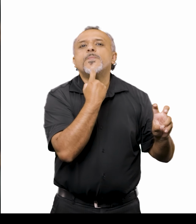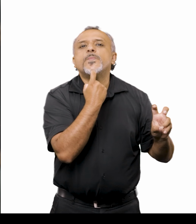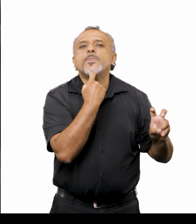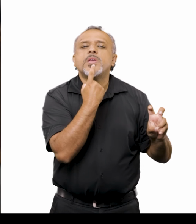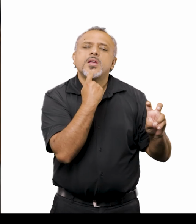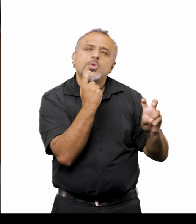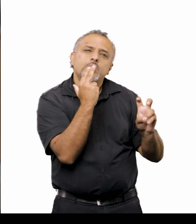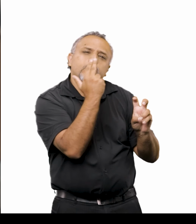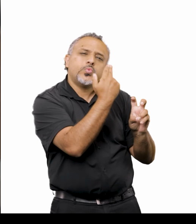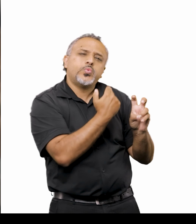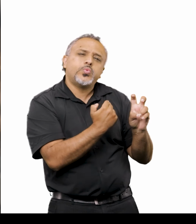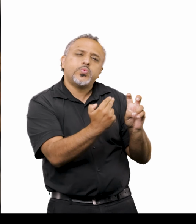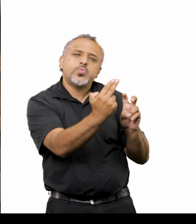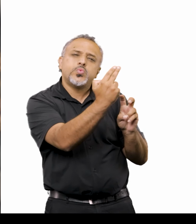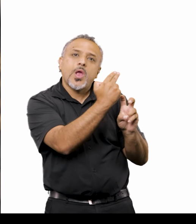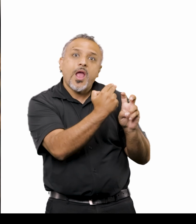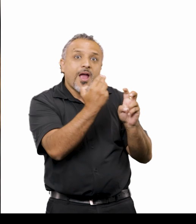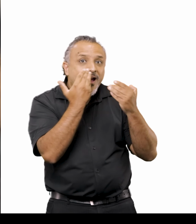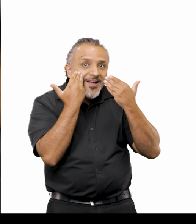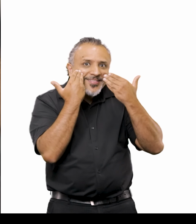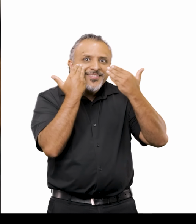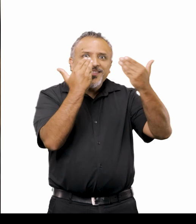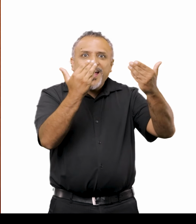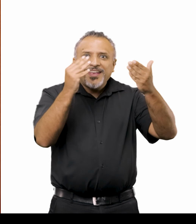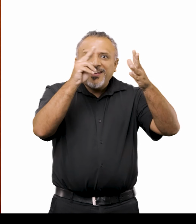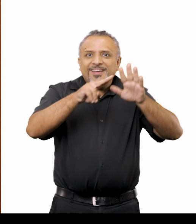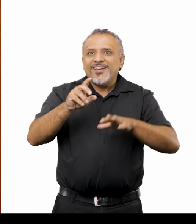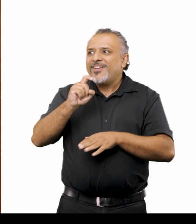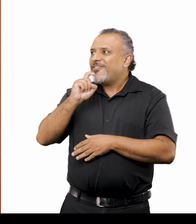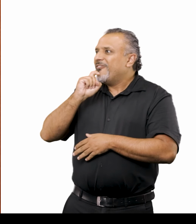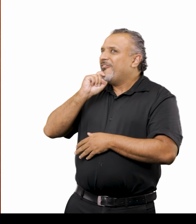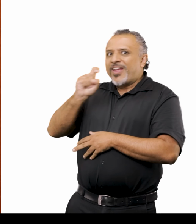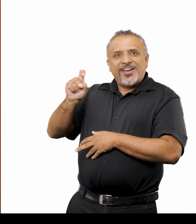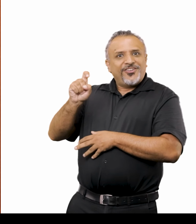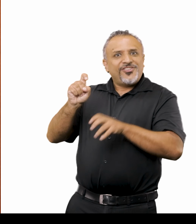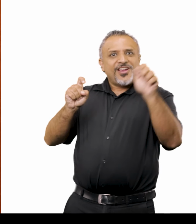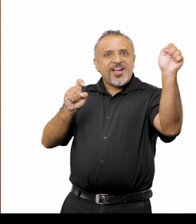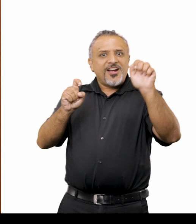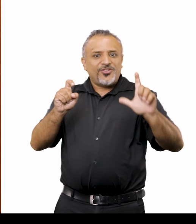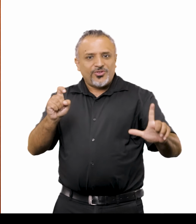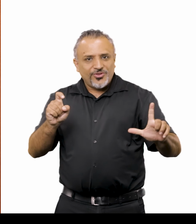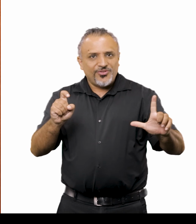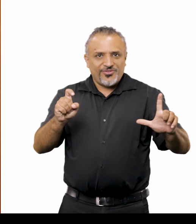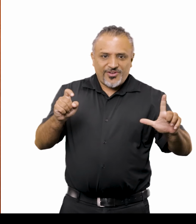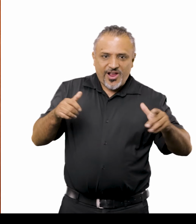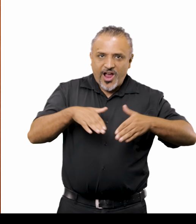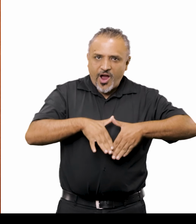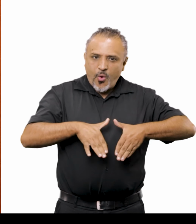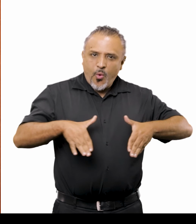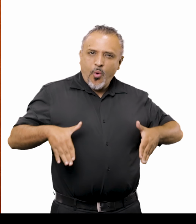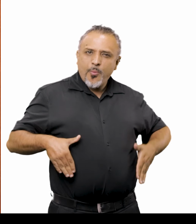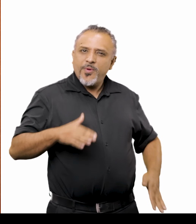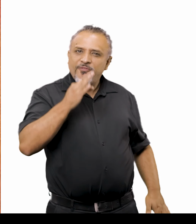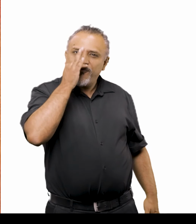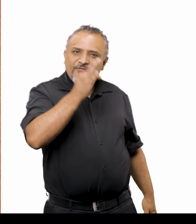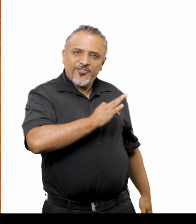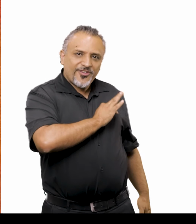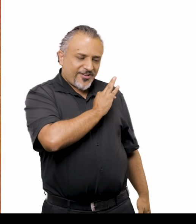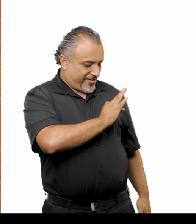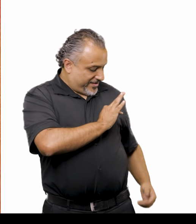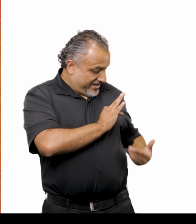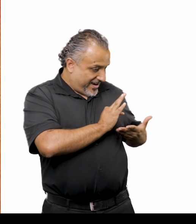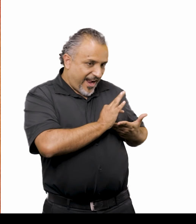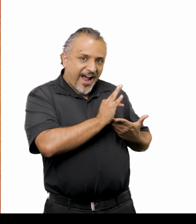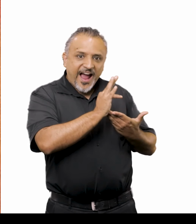vermelho para quase toda a composição, o que dá ainda mais destaque para os elementos em verde e azul, como as roupas de 2 delas, a flor